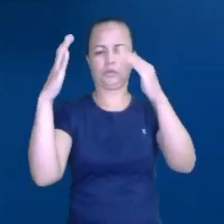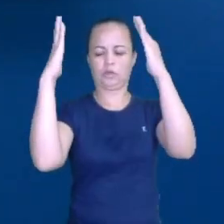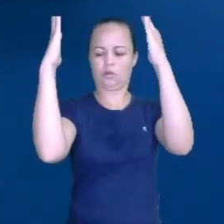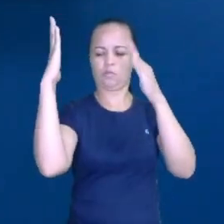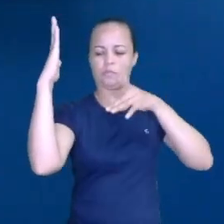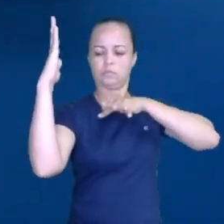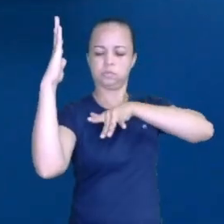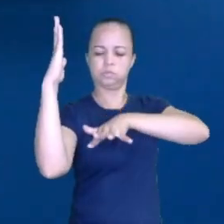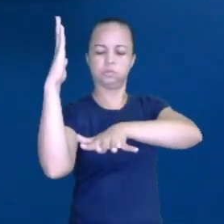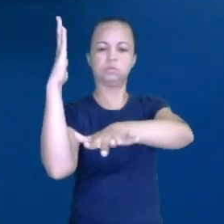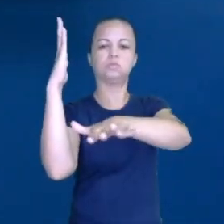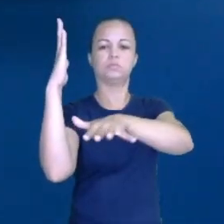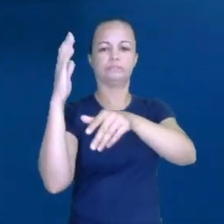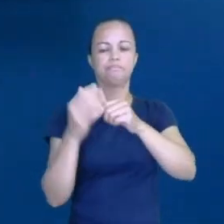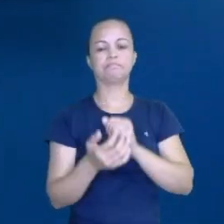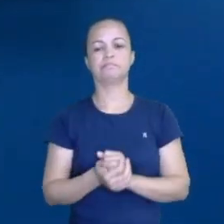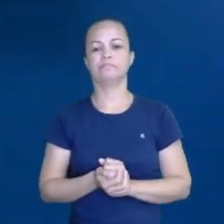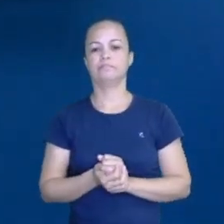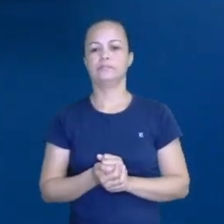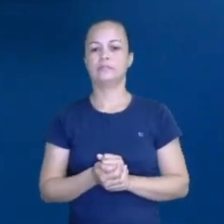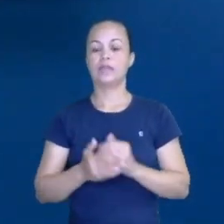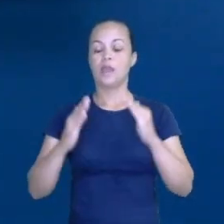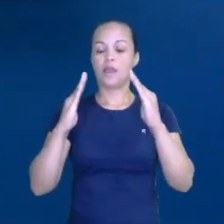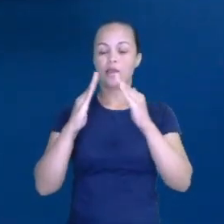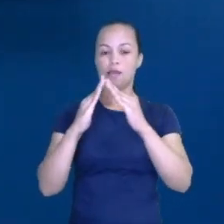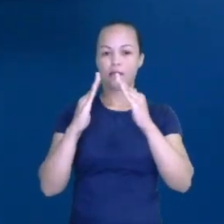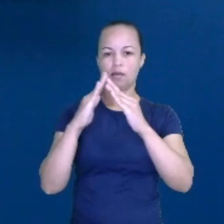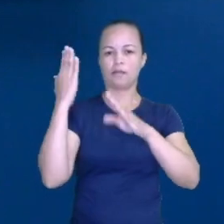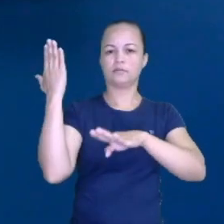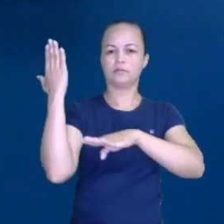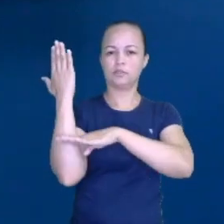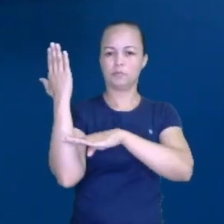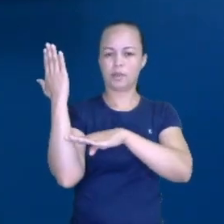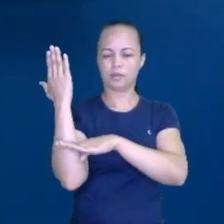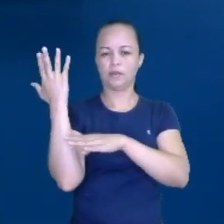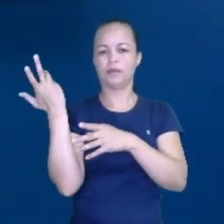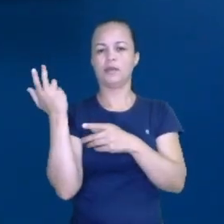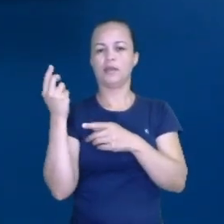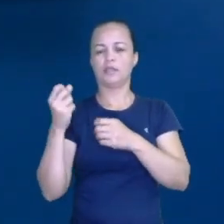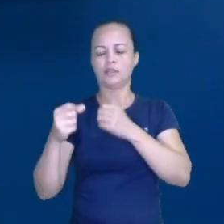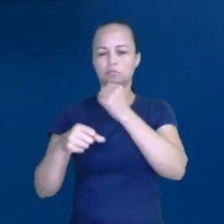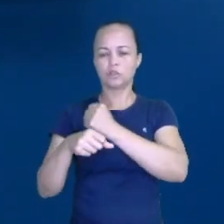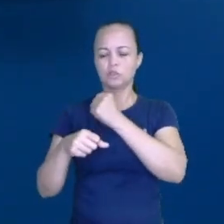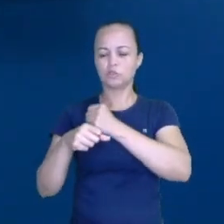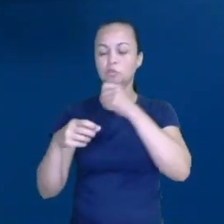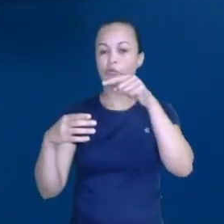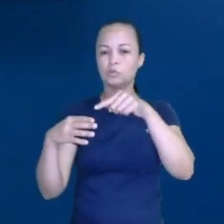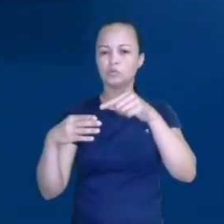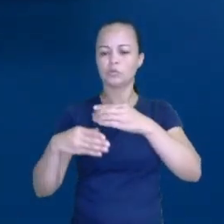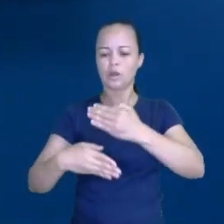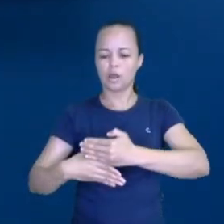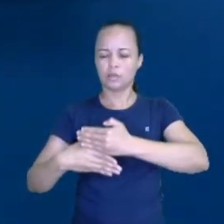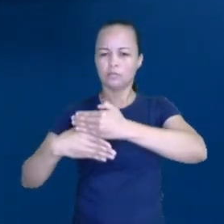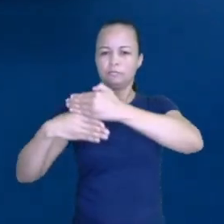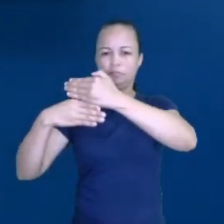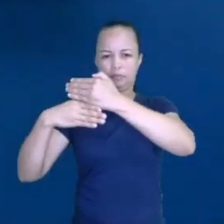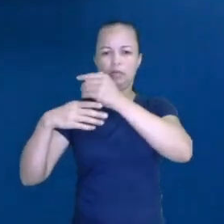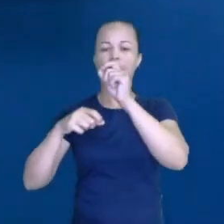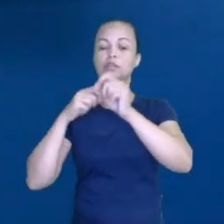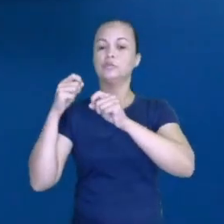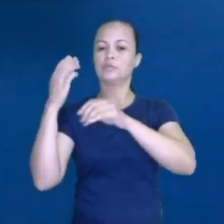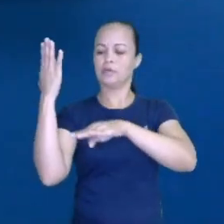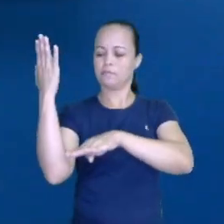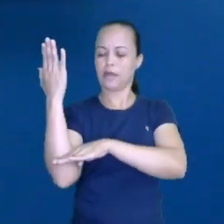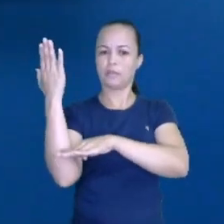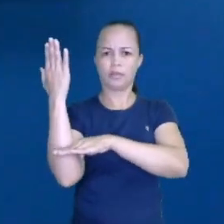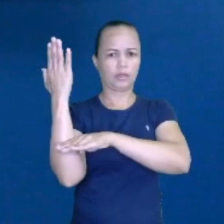ok? Casa de madeira, que corresponde à construção em que a estrutura é utilizada para levantar a casa de madeira. Ela é